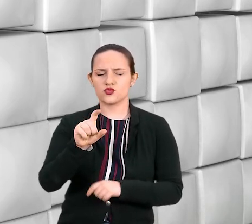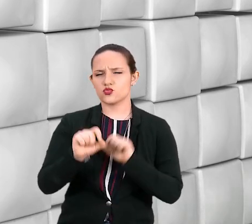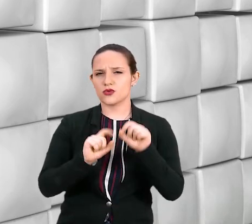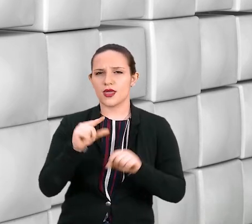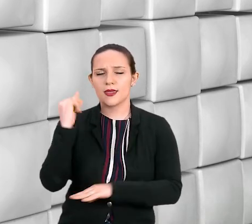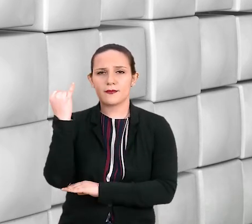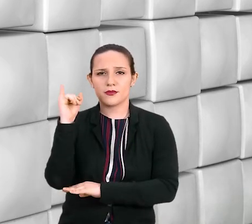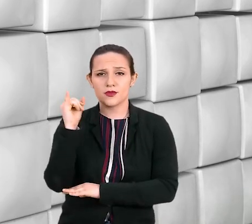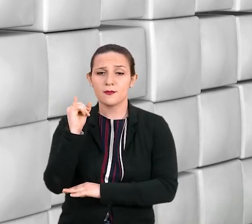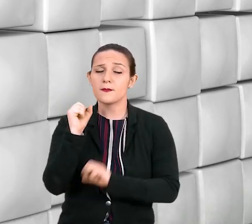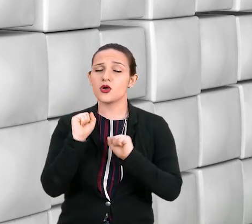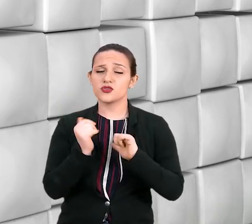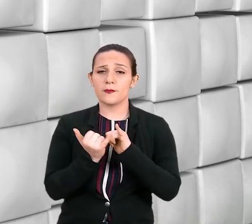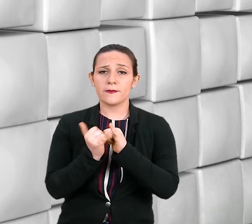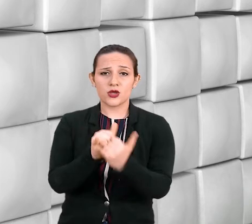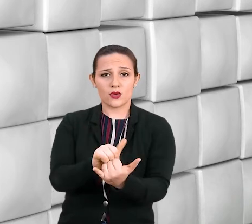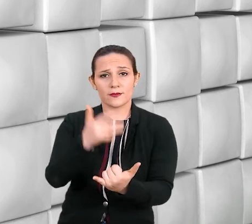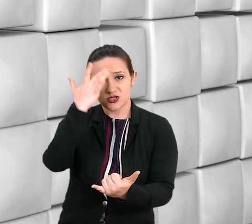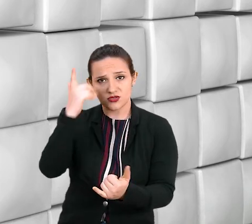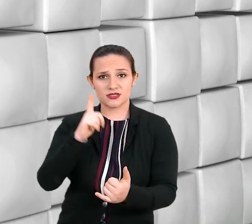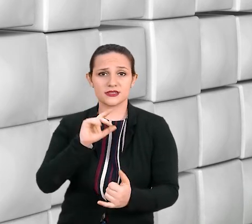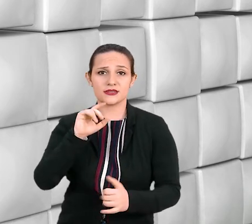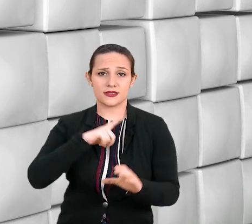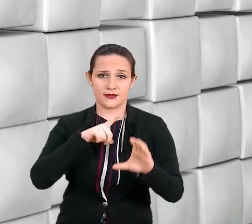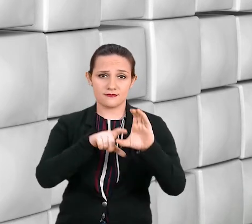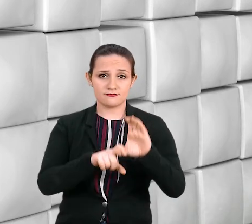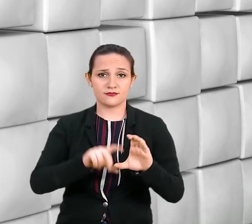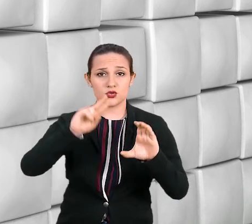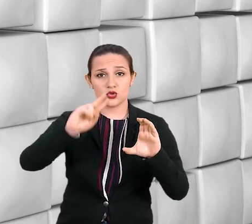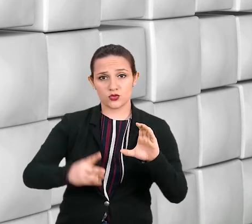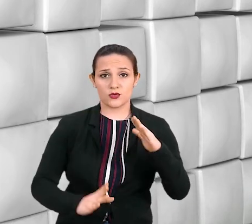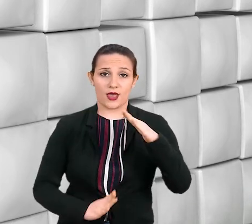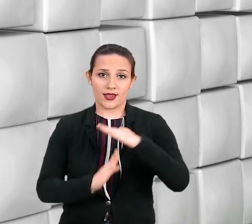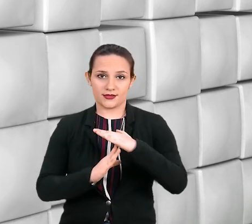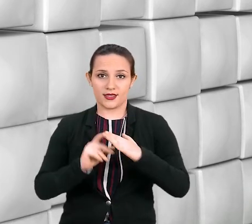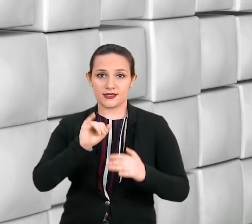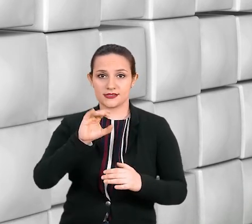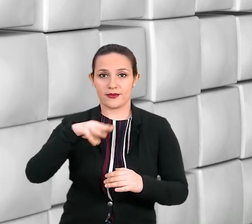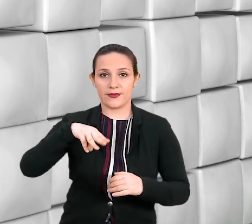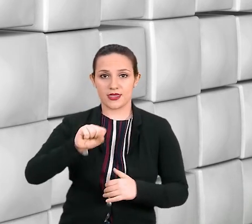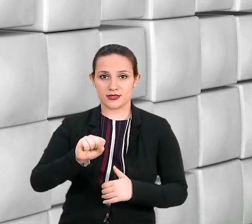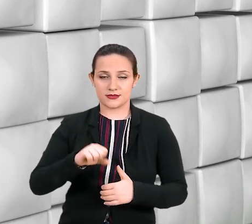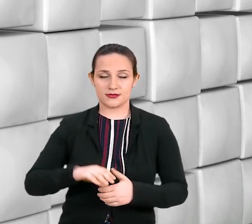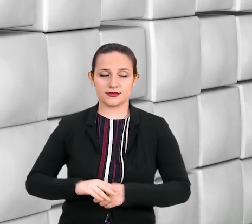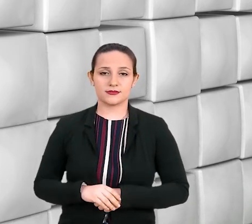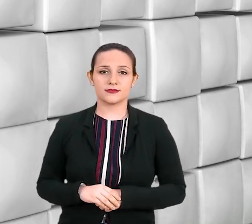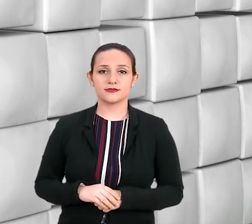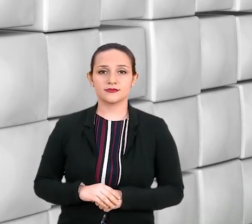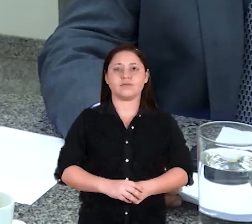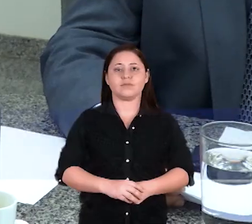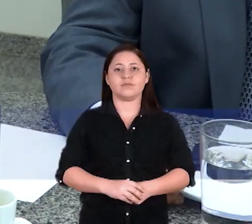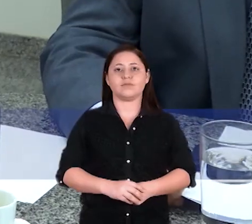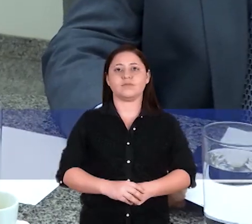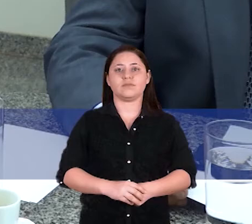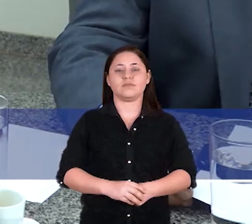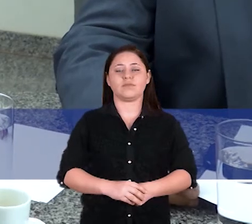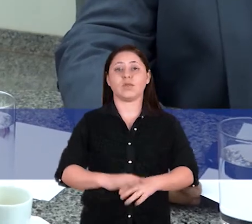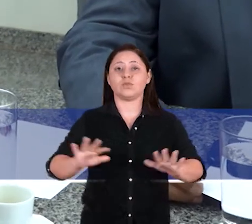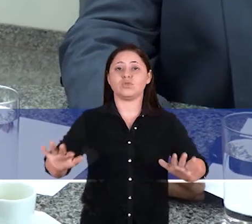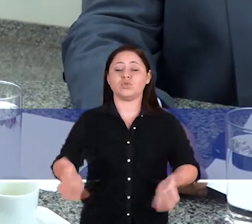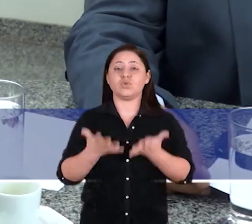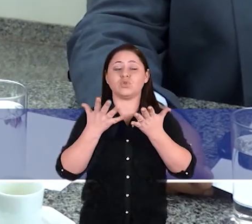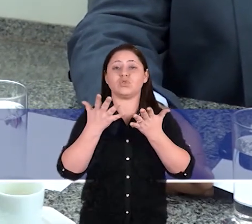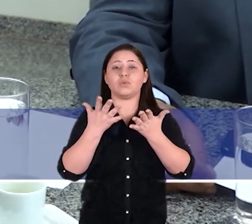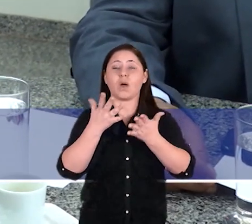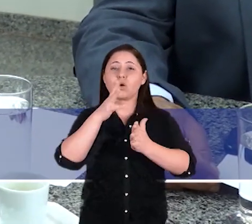deverá, inclusive, conceder anistia a devedores de até R$ 2.000 em ICMS.